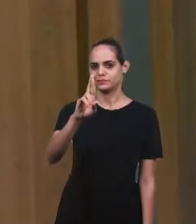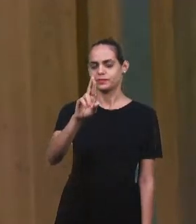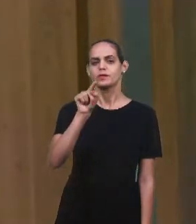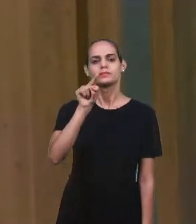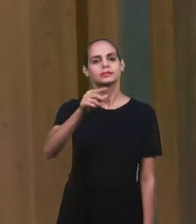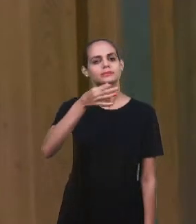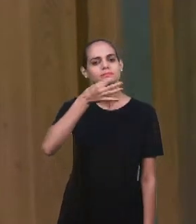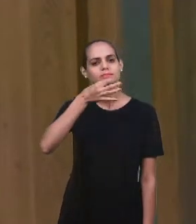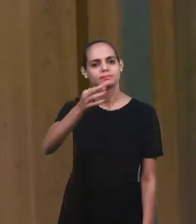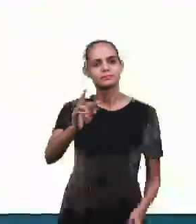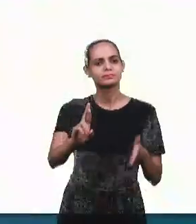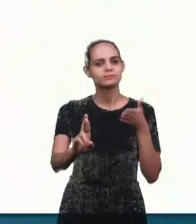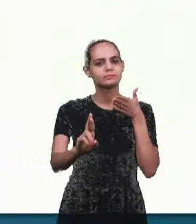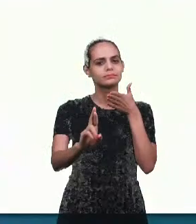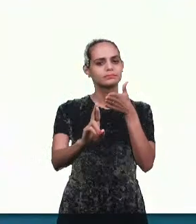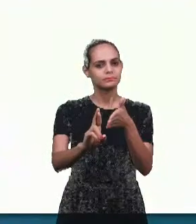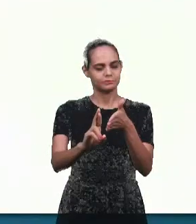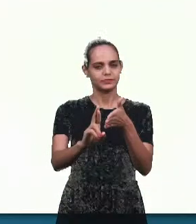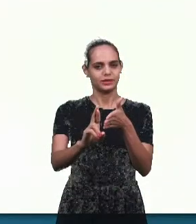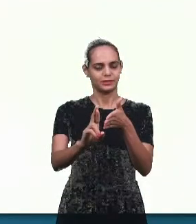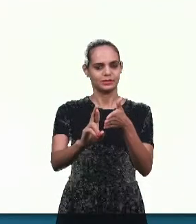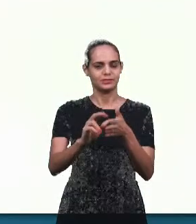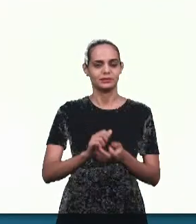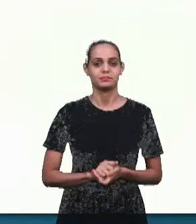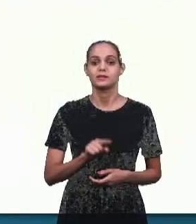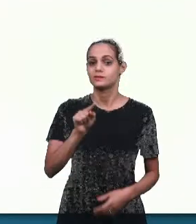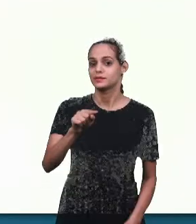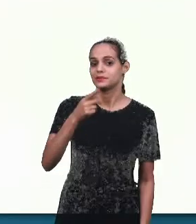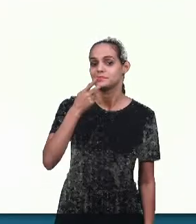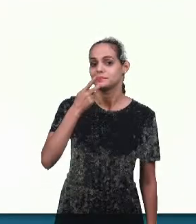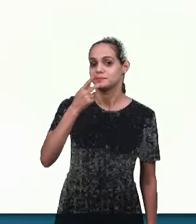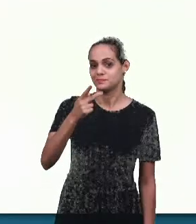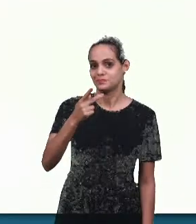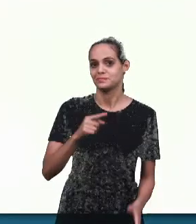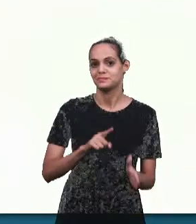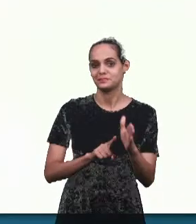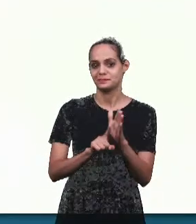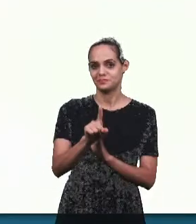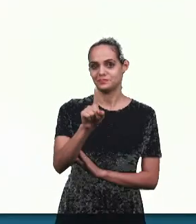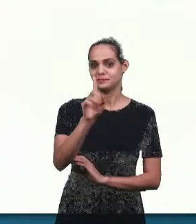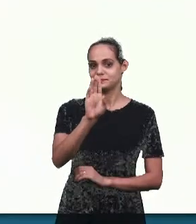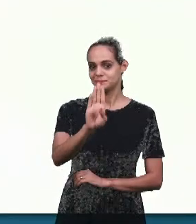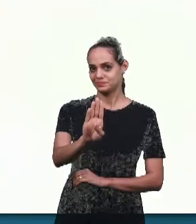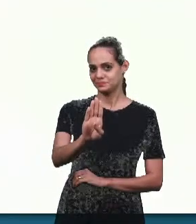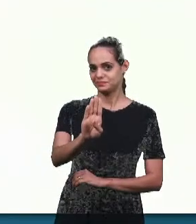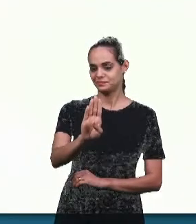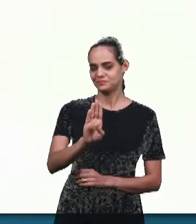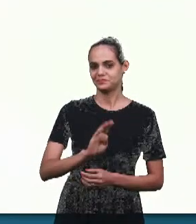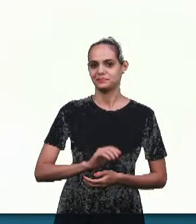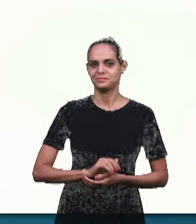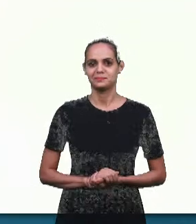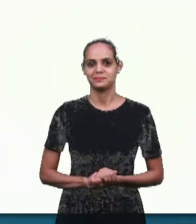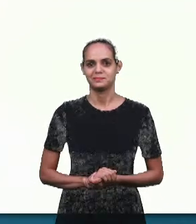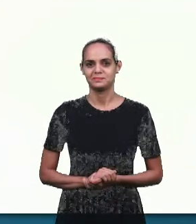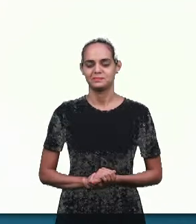referências mencionando, aqui na pergunta B, né? A pergunta B, aliás, nós vamos ver